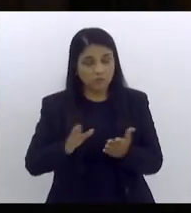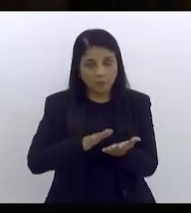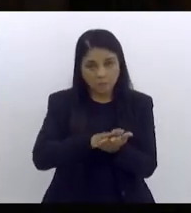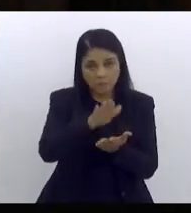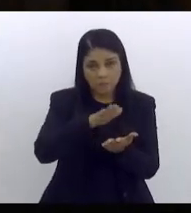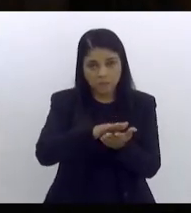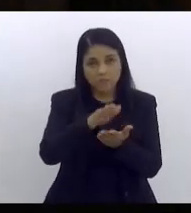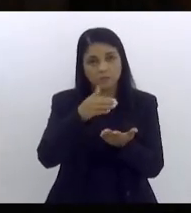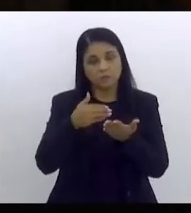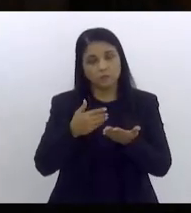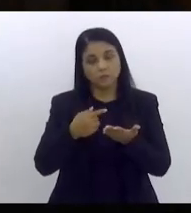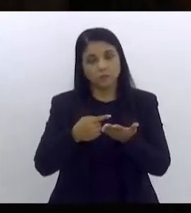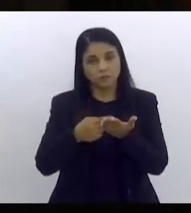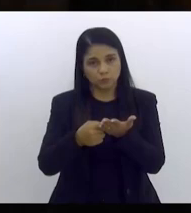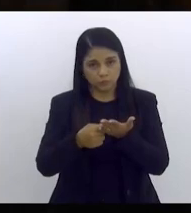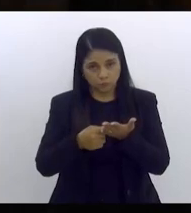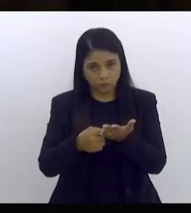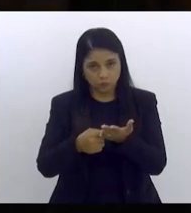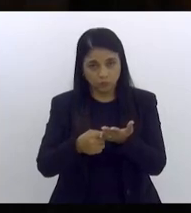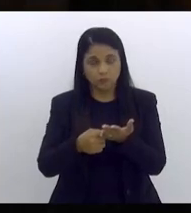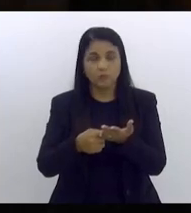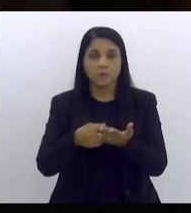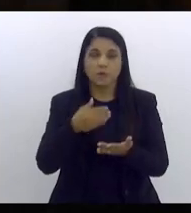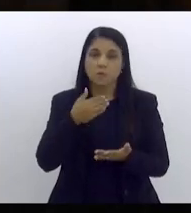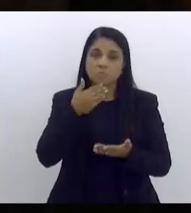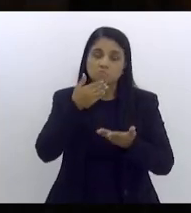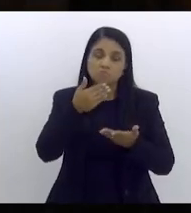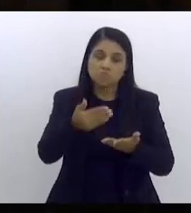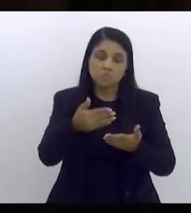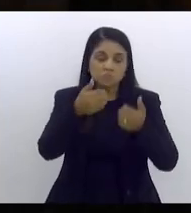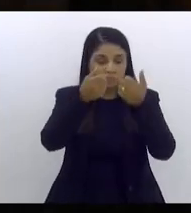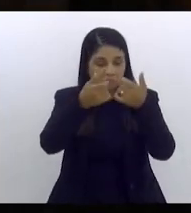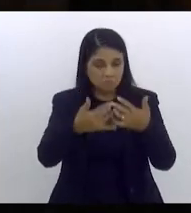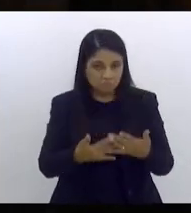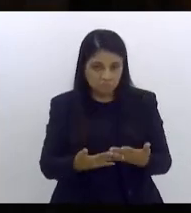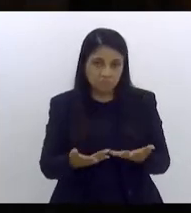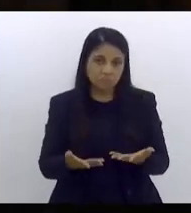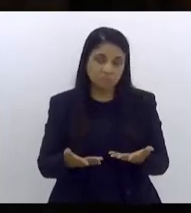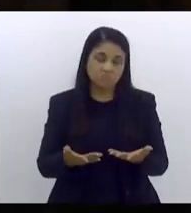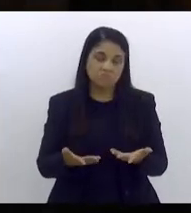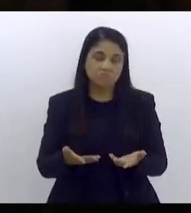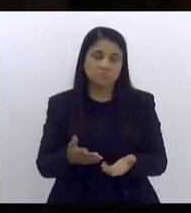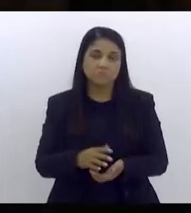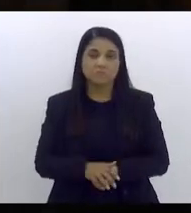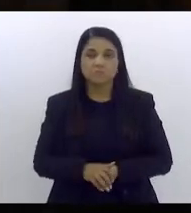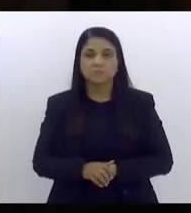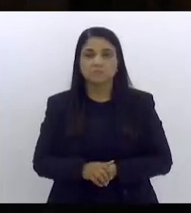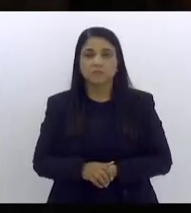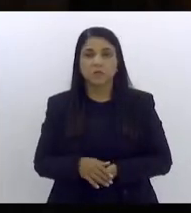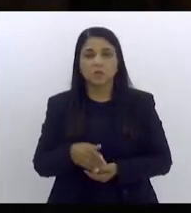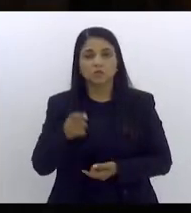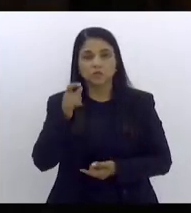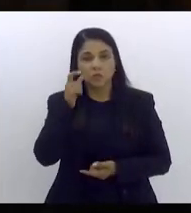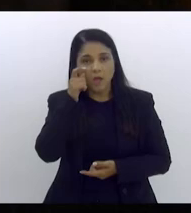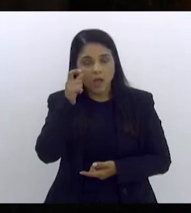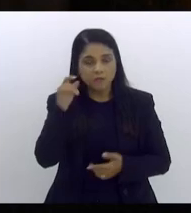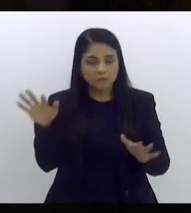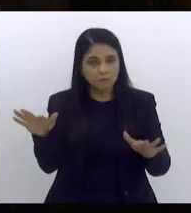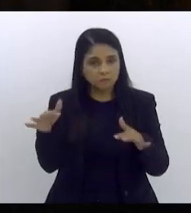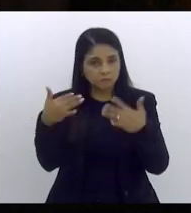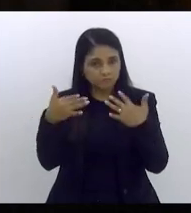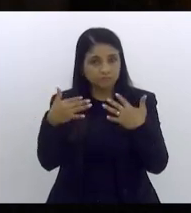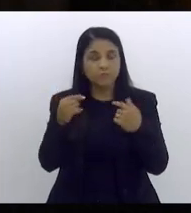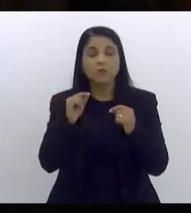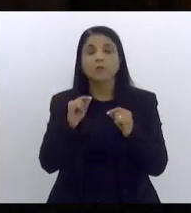para mitigar essa questão. Então, estou chamando a atenção, senhor presidente,